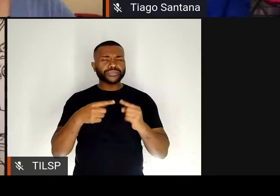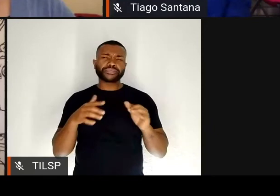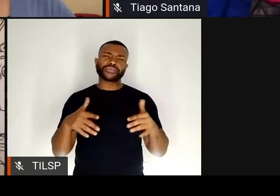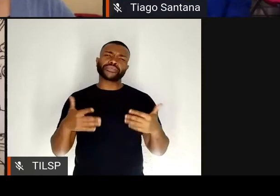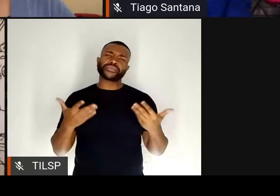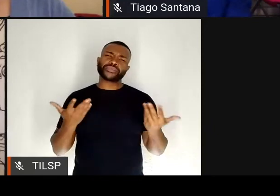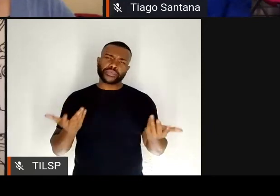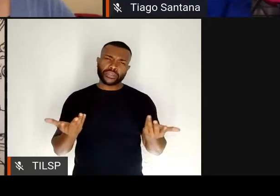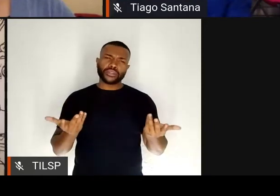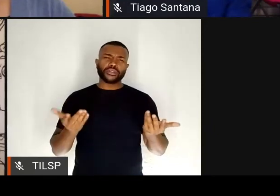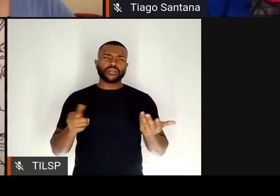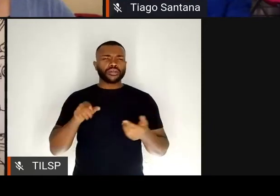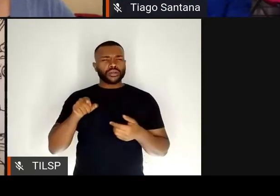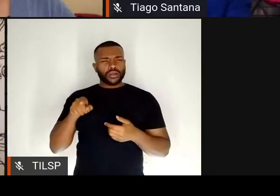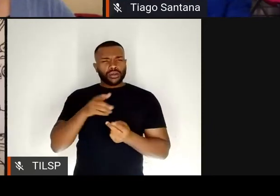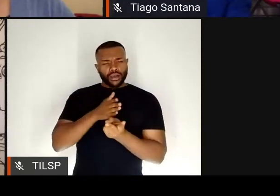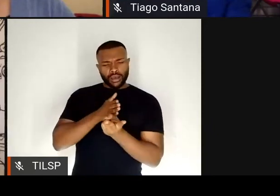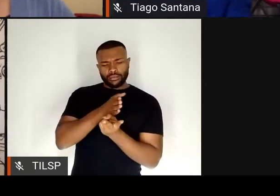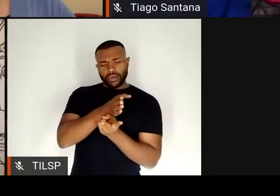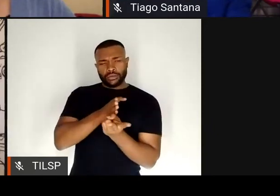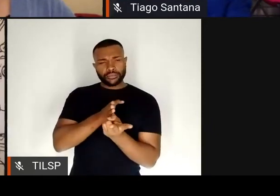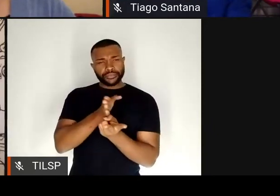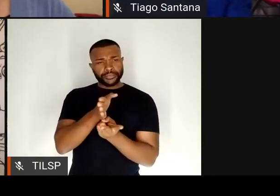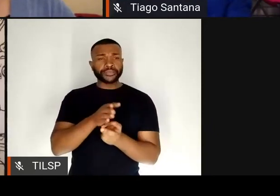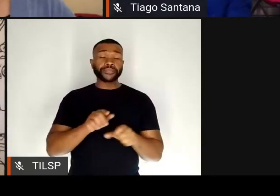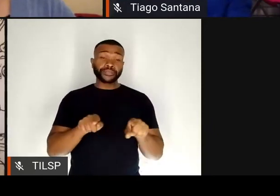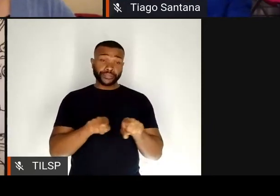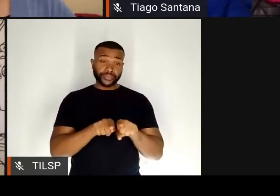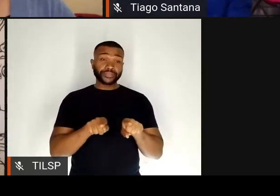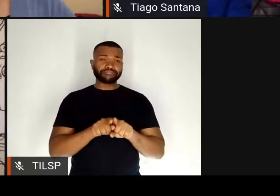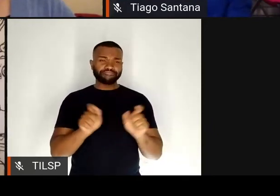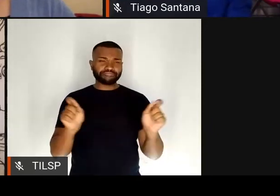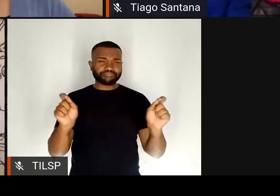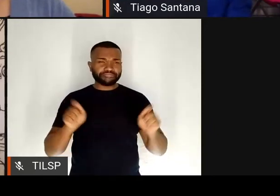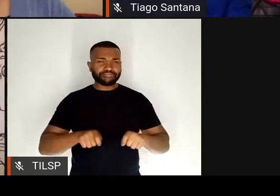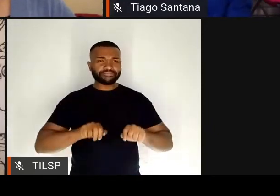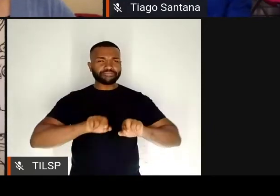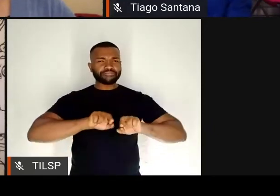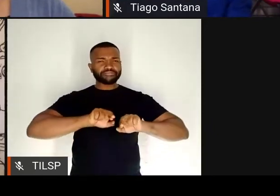sua própria ambiguidade, eventualmente, permite com que diversas